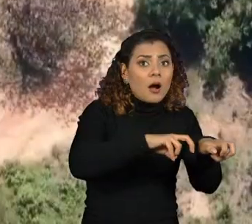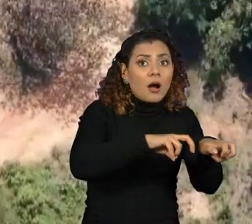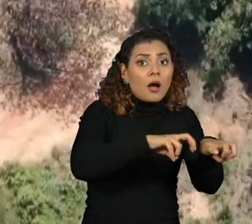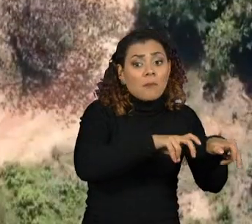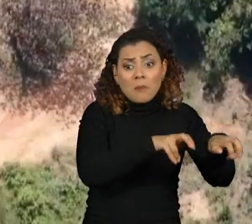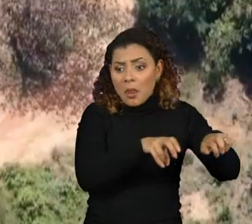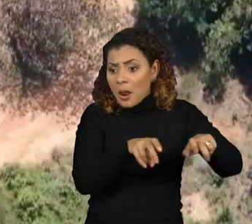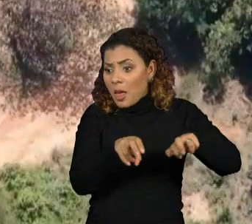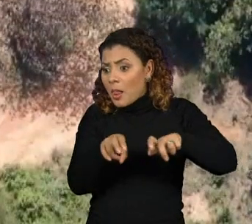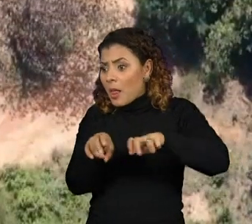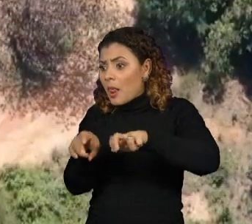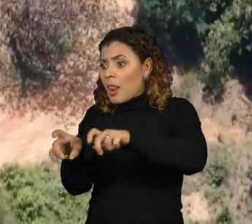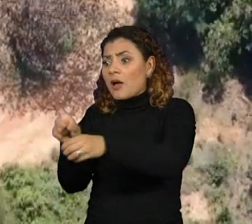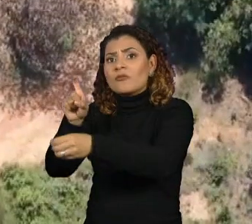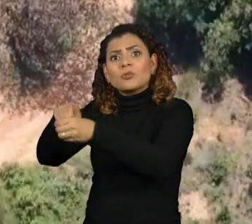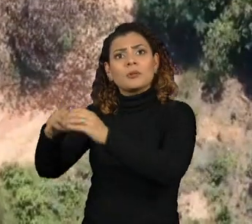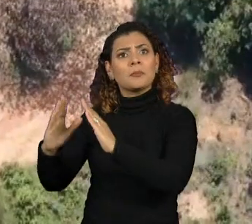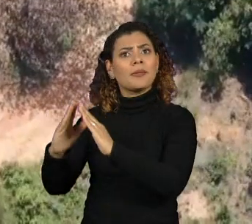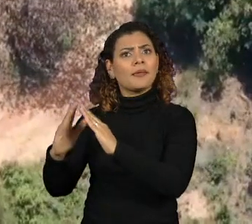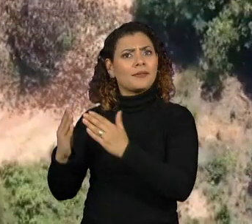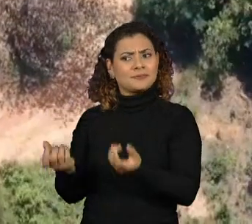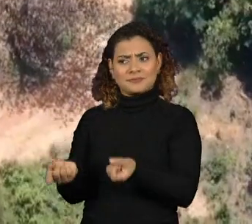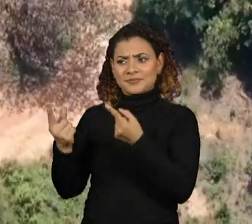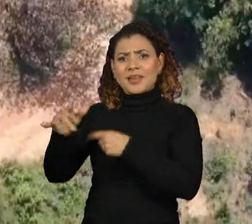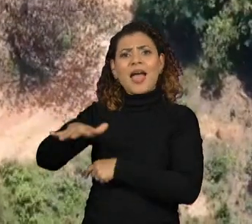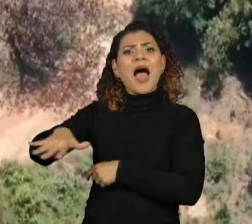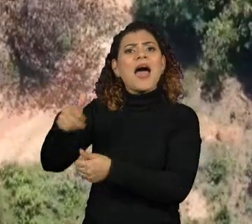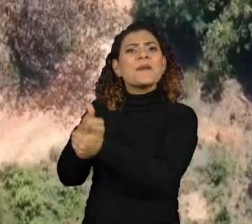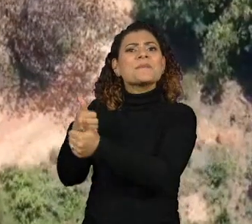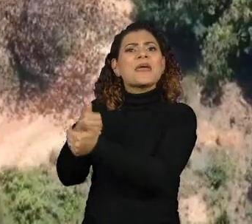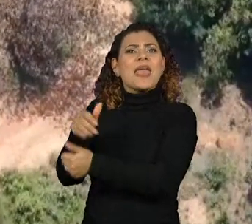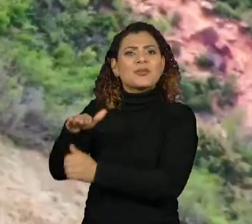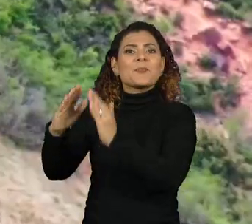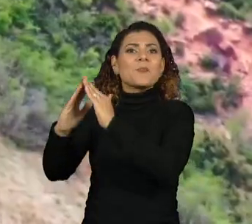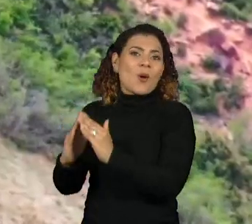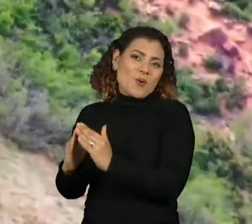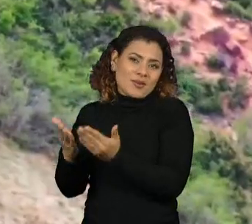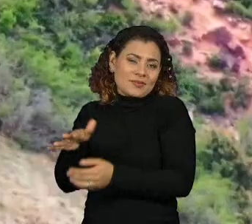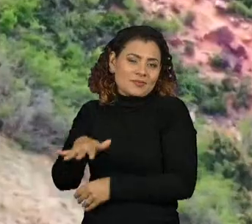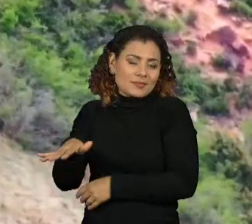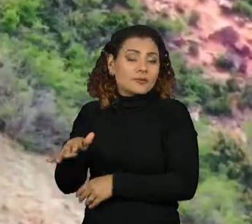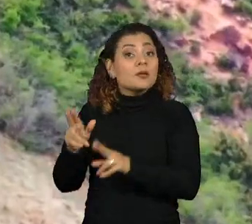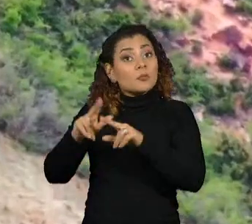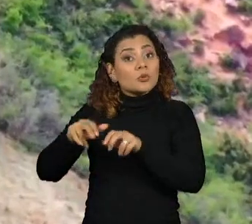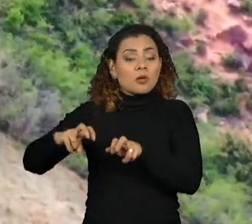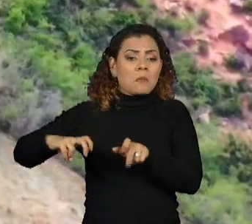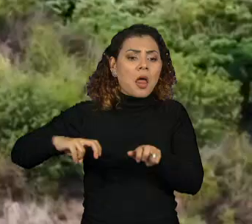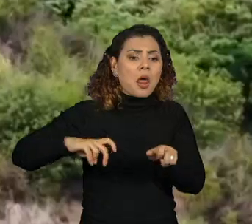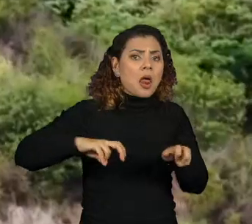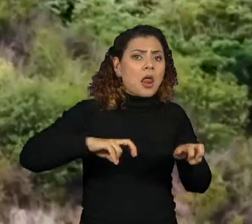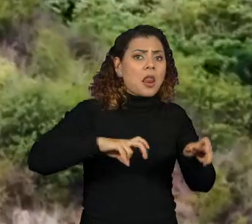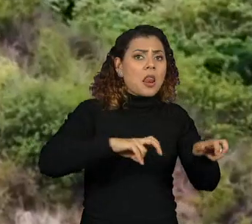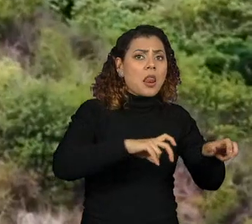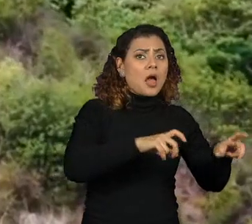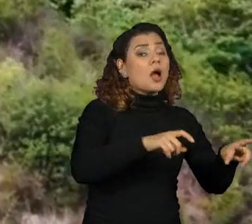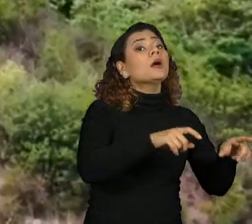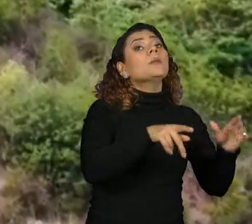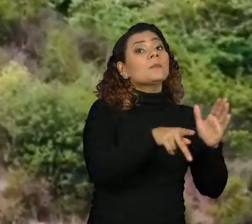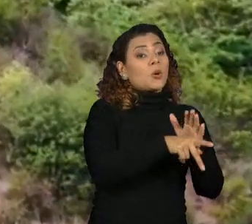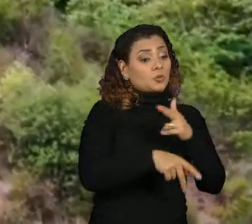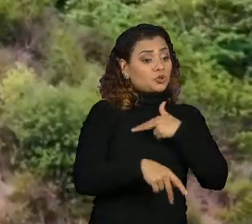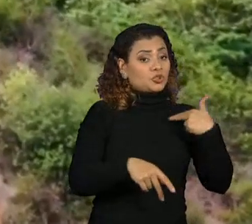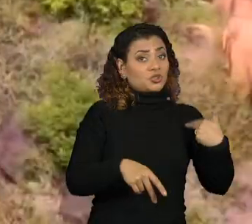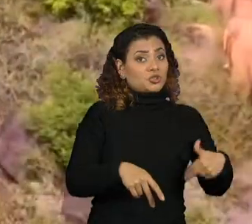de 17 animais, com idades diferentes, atravessou o rio Yuanjiang, na província de Yunnan, em direção ao